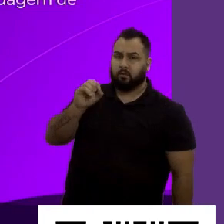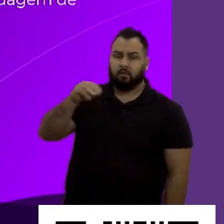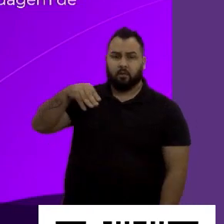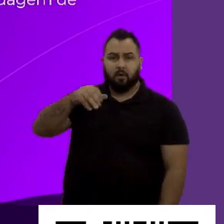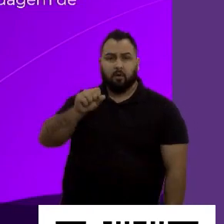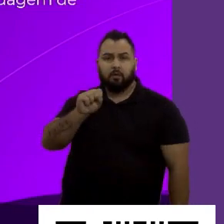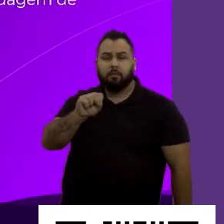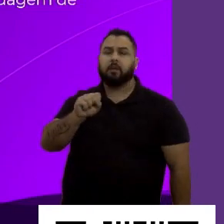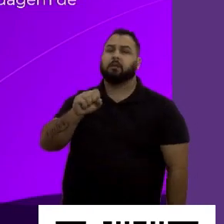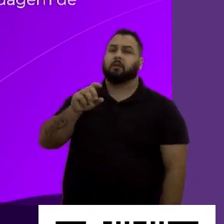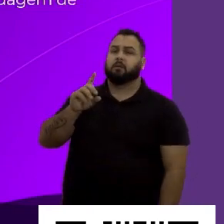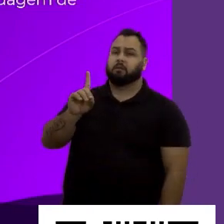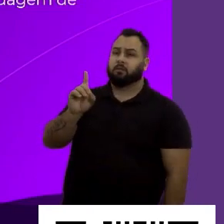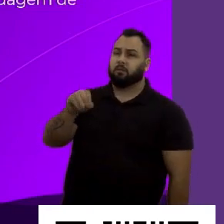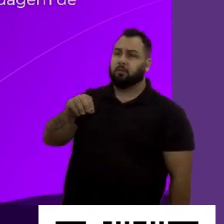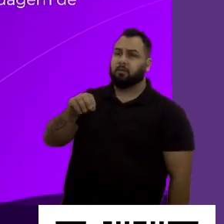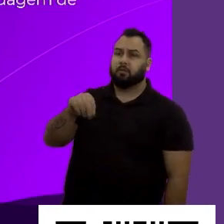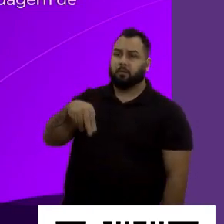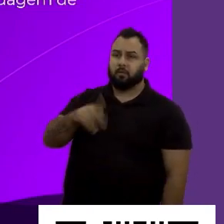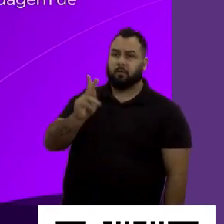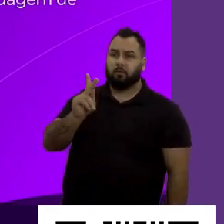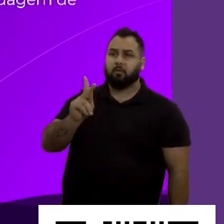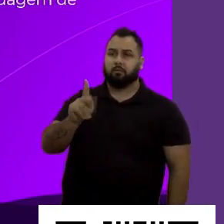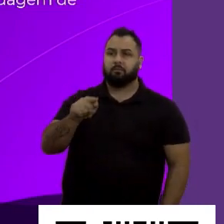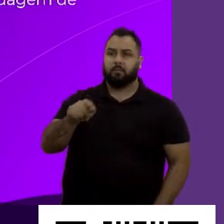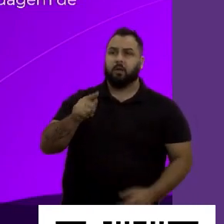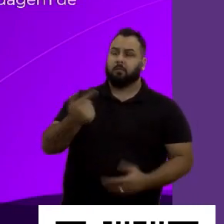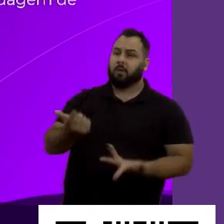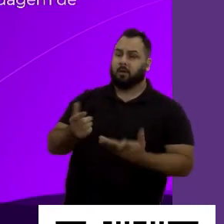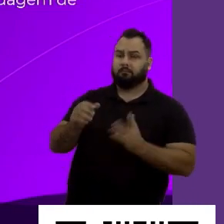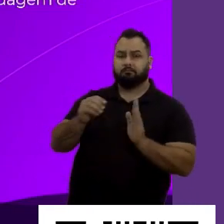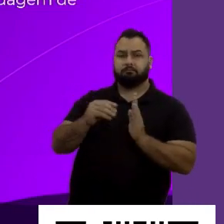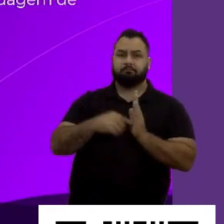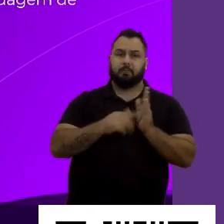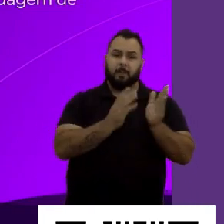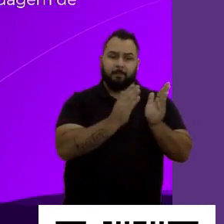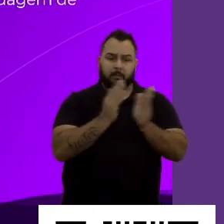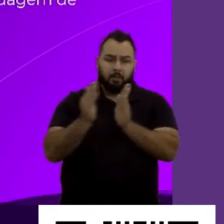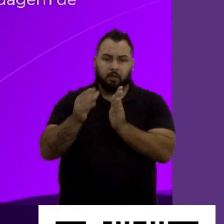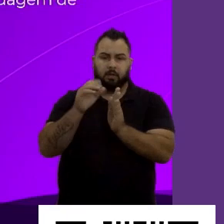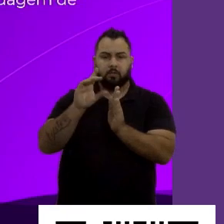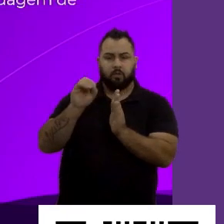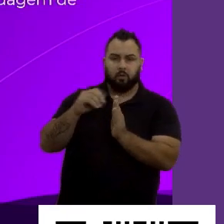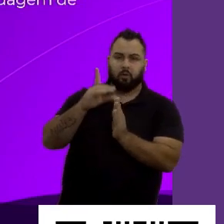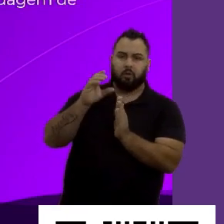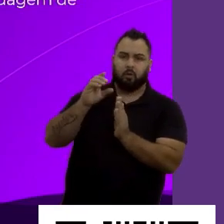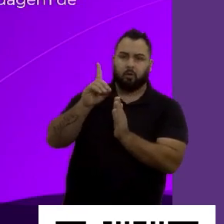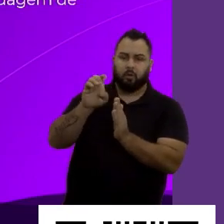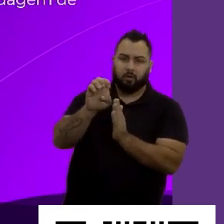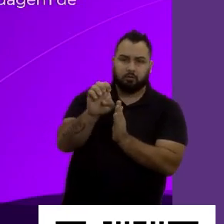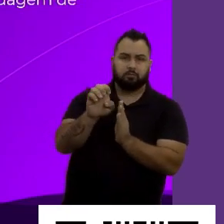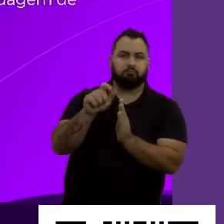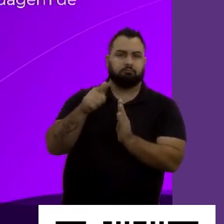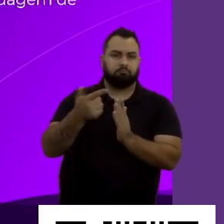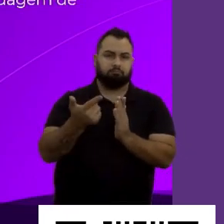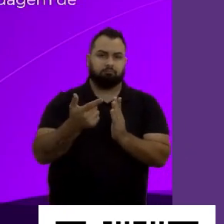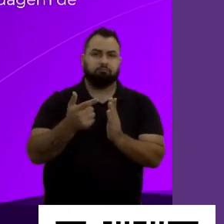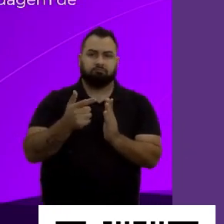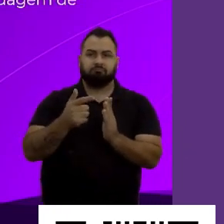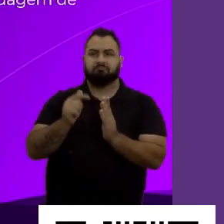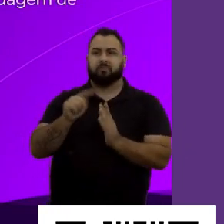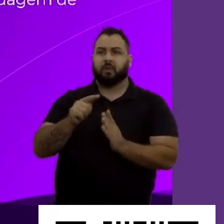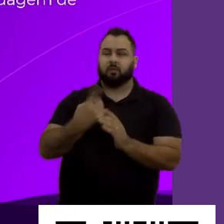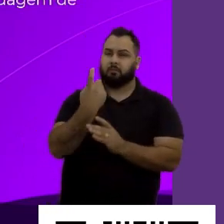github para quem não conhece é uma plataforma uma biblioteca de códigos né uma hospedagem de código e numa palestra ele